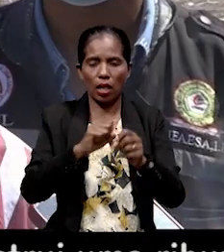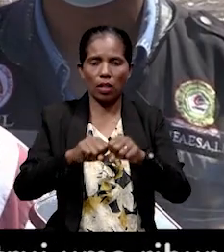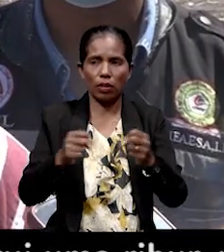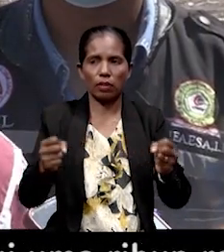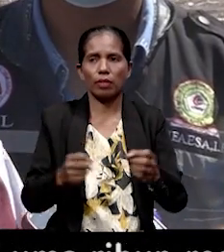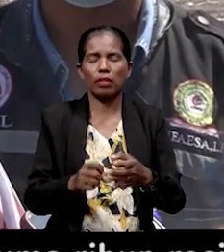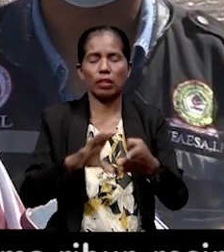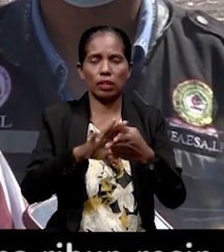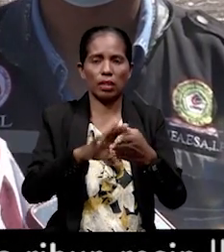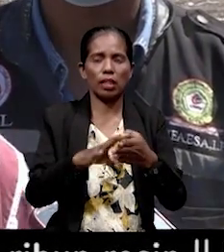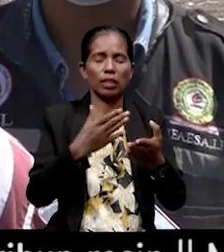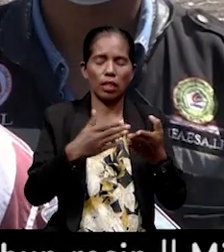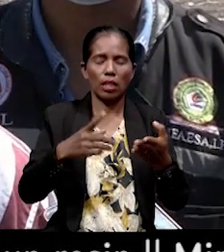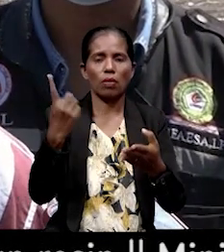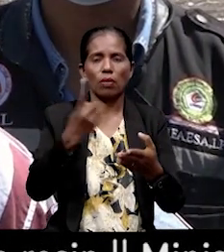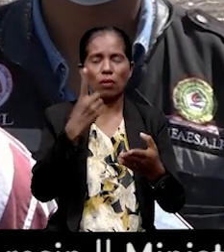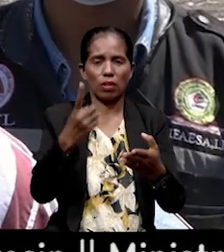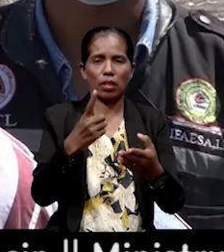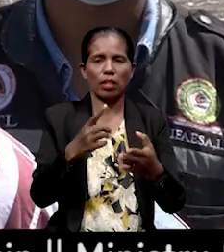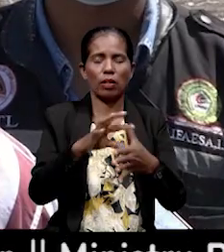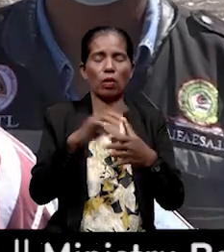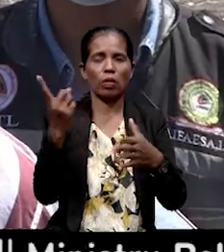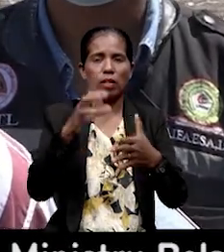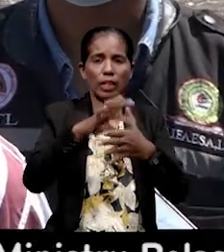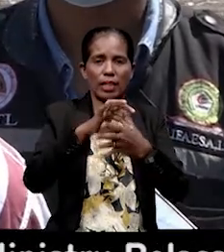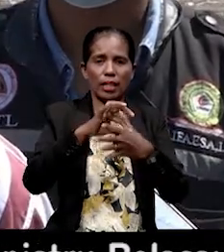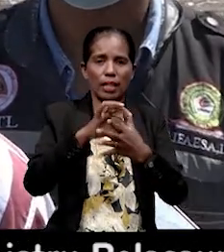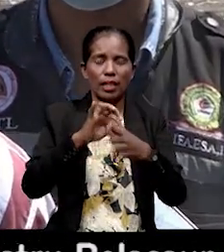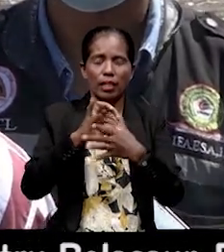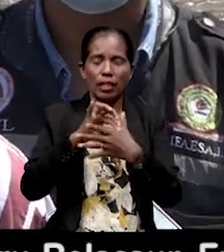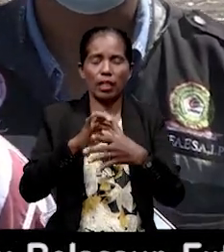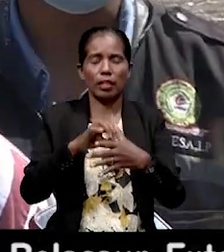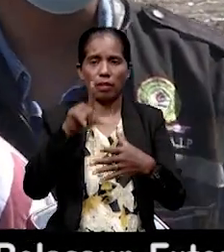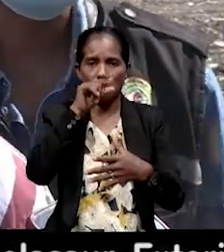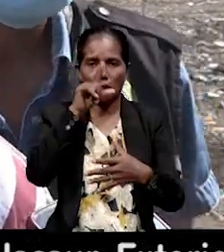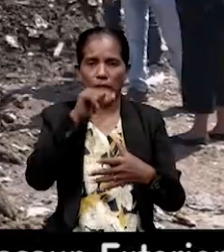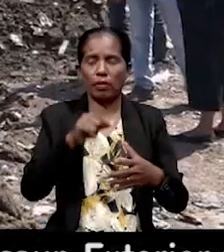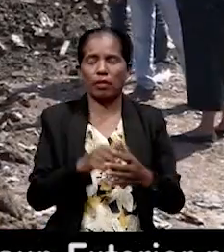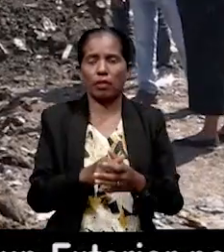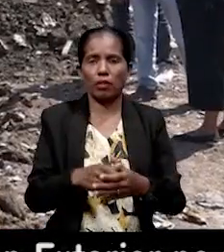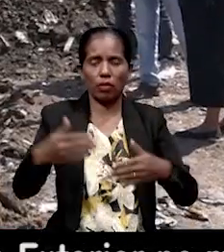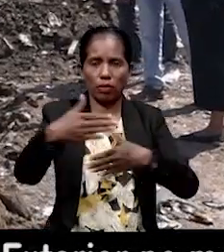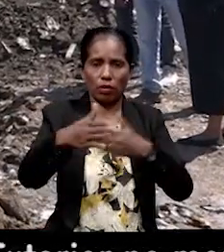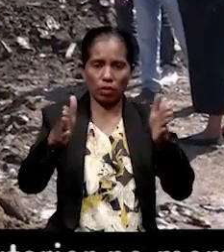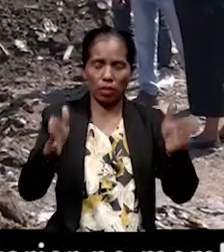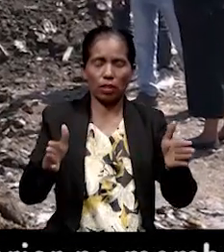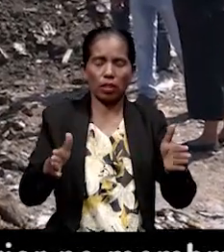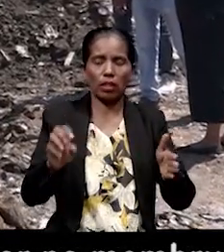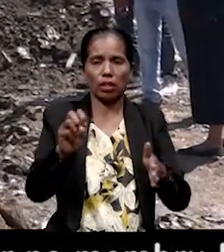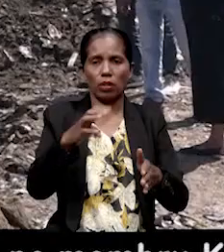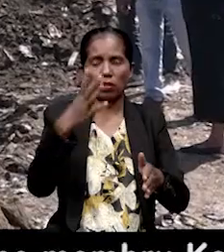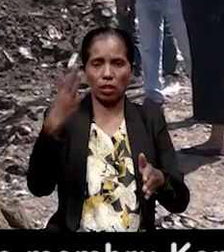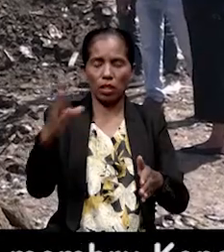ida deit maka crispy fried chicken hon ini kuantidade de kaisa sanul resinat ho plastiku